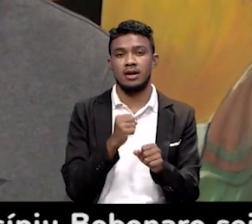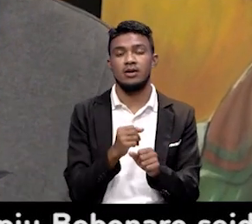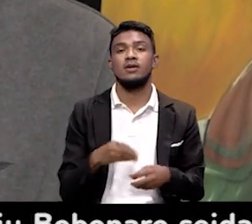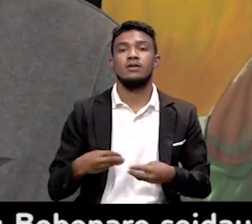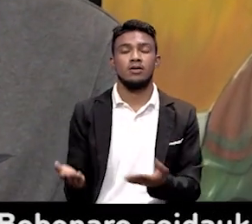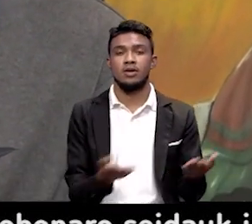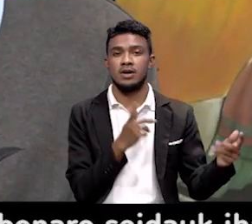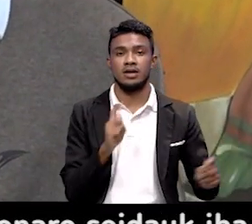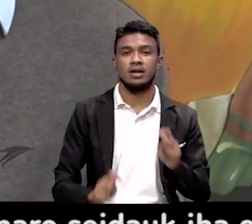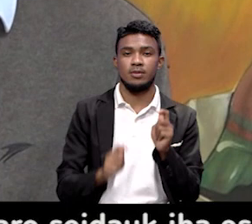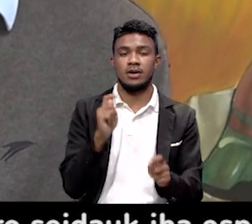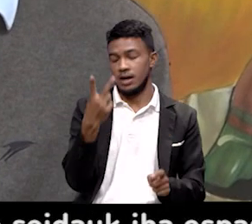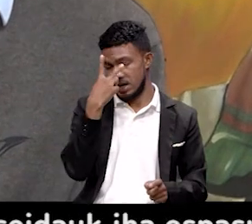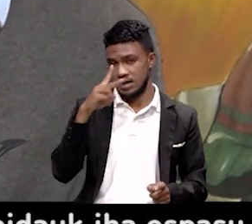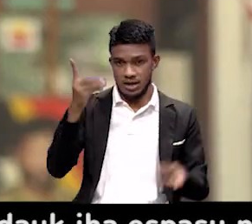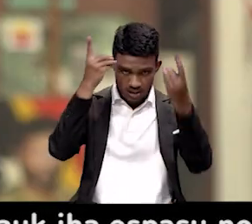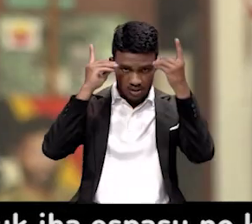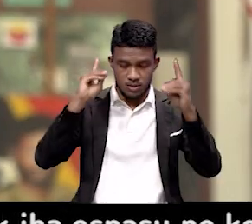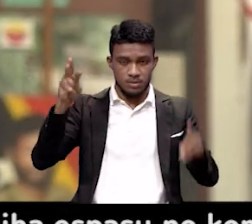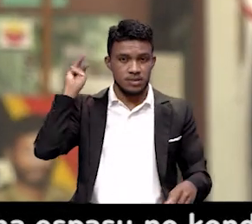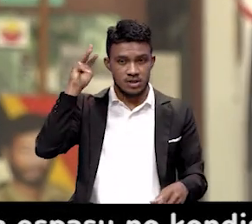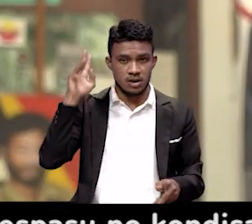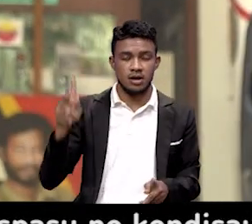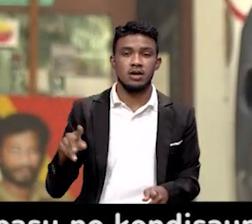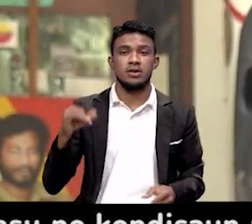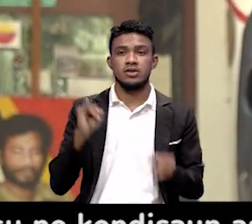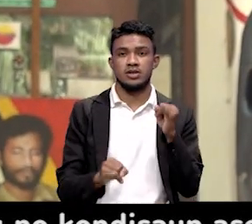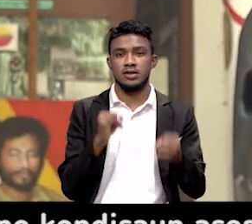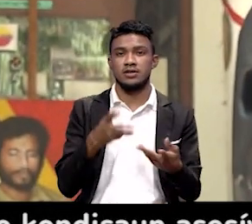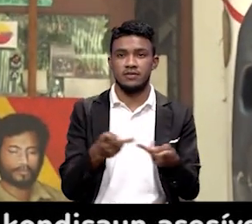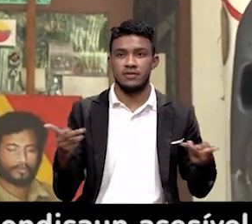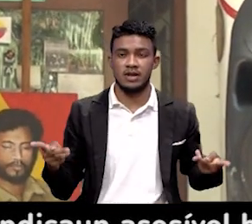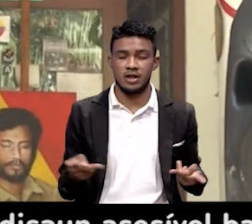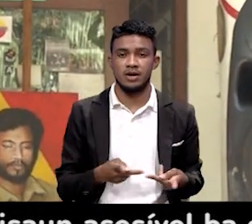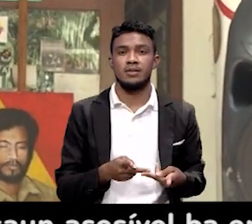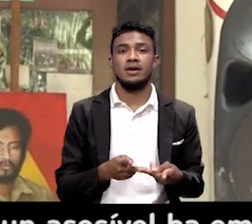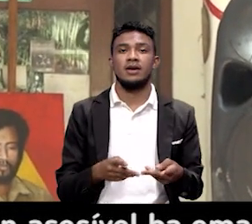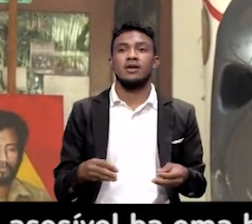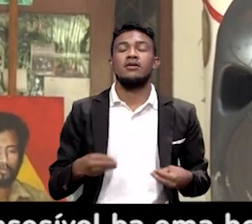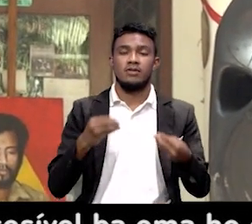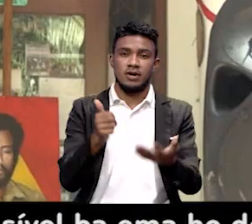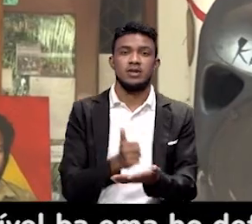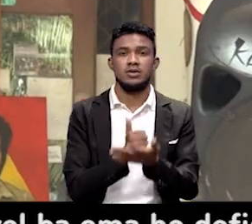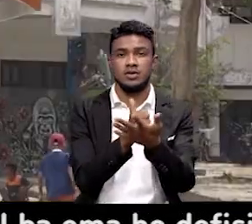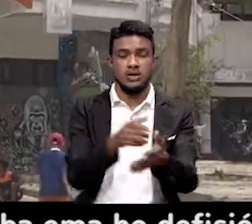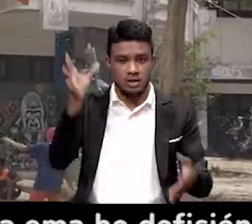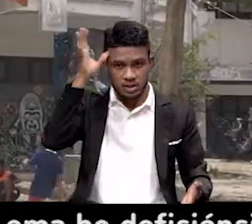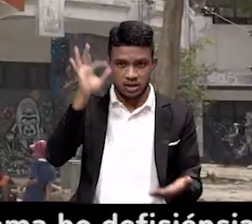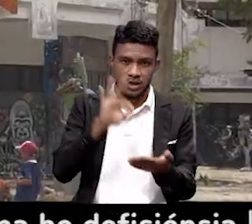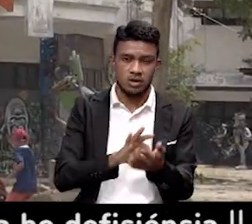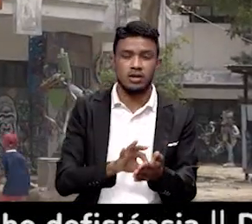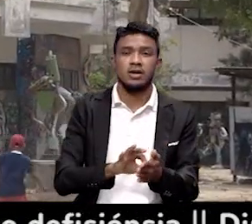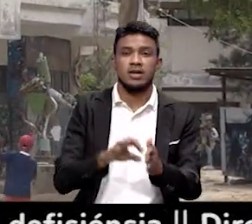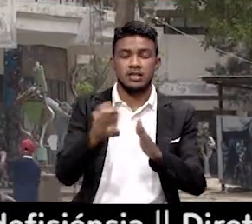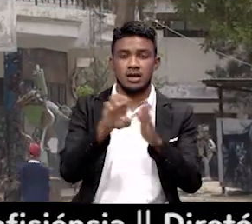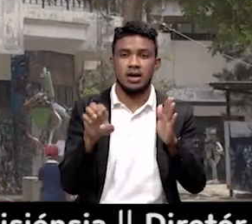hari desizan husi Ministeri Justisa ni. Fatin nebe arte moris okupane, hetan atribuisaun husi Sekretario Estado Arte nu